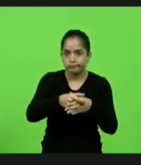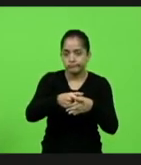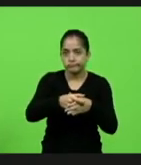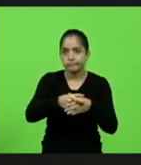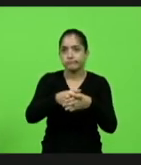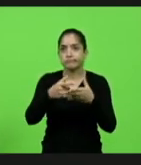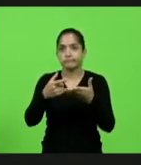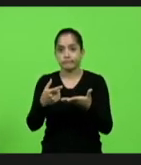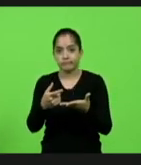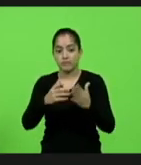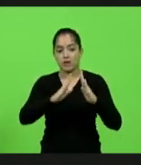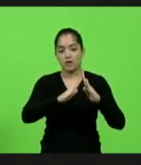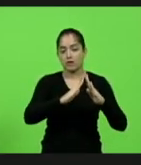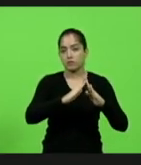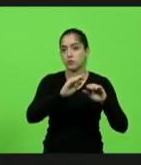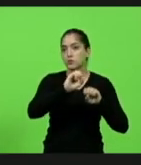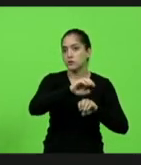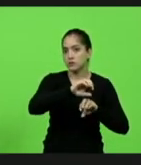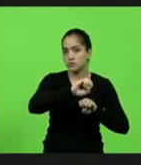ensino domiciliar.